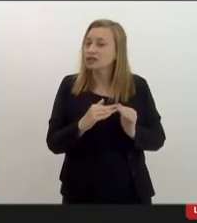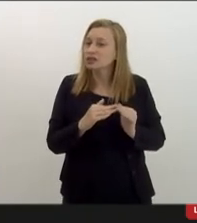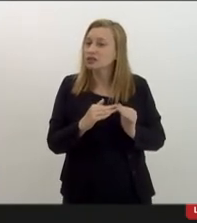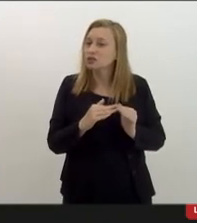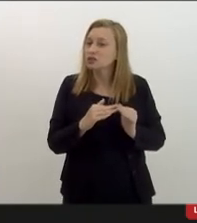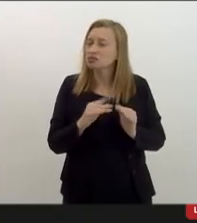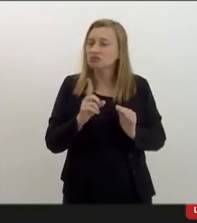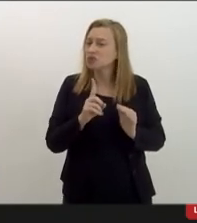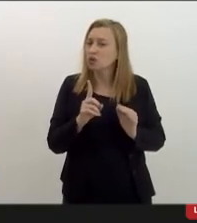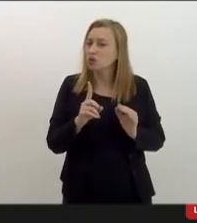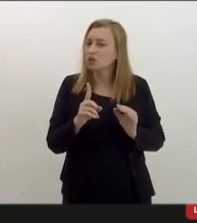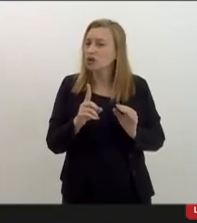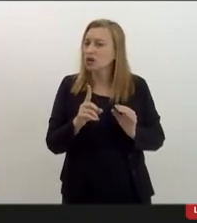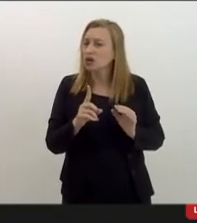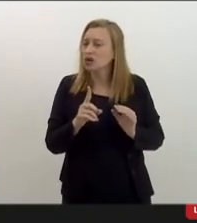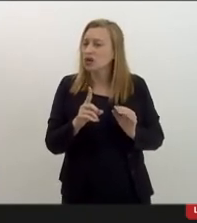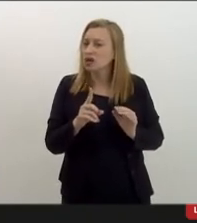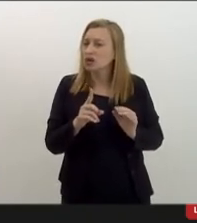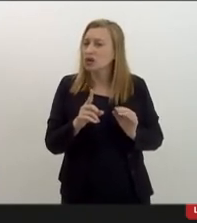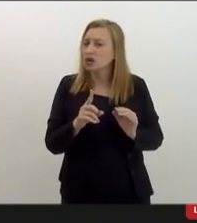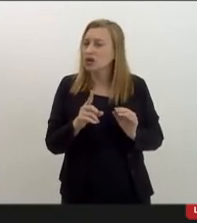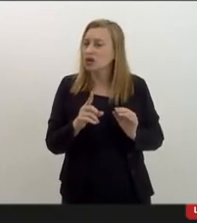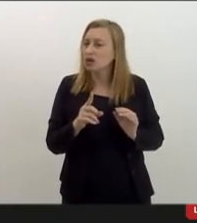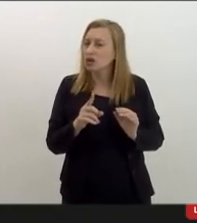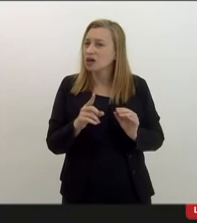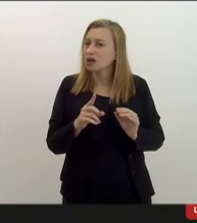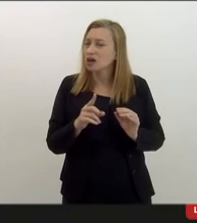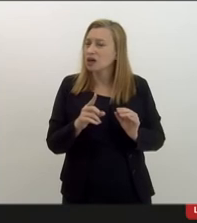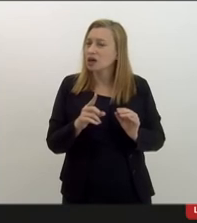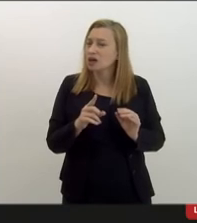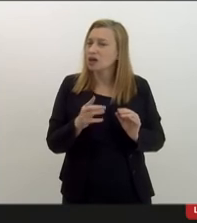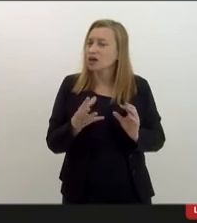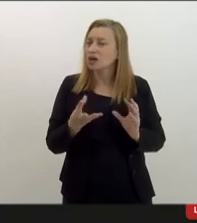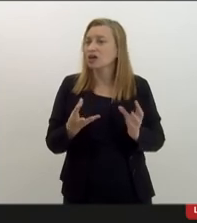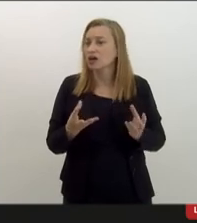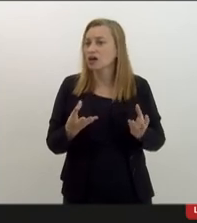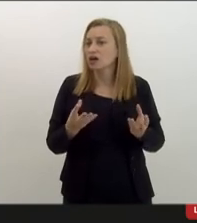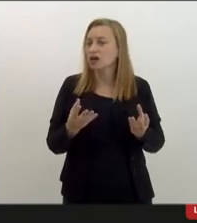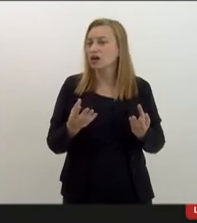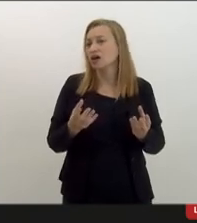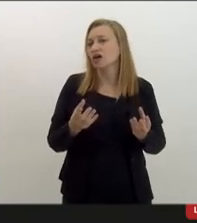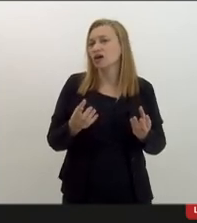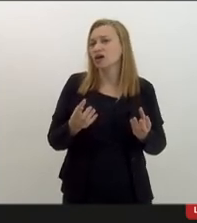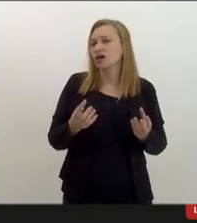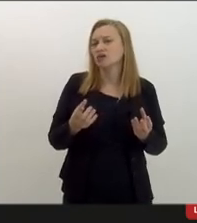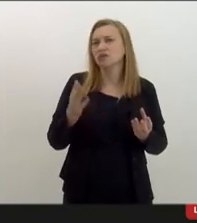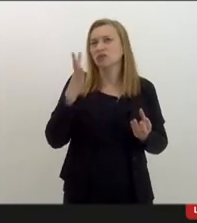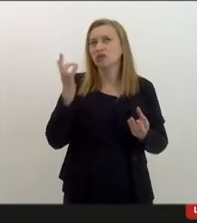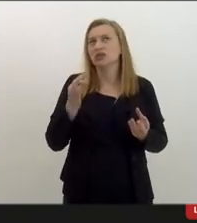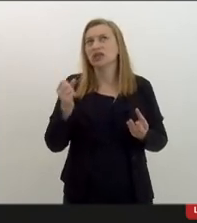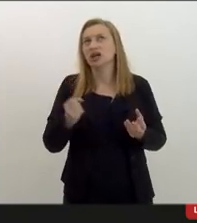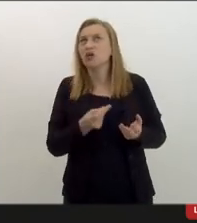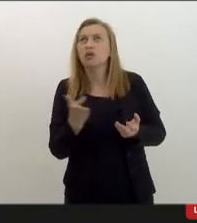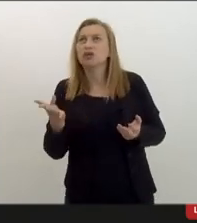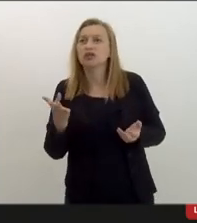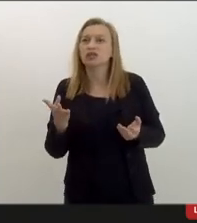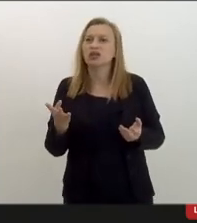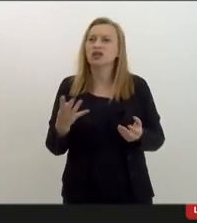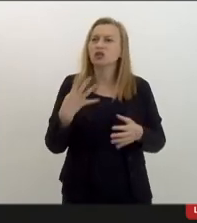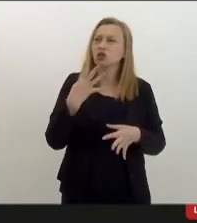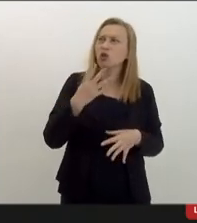que não são Monte aí não sei precisar aqui a quantidade tá em torno de